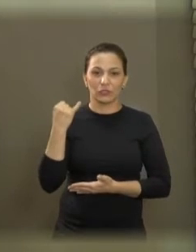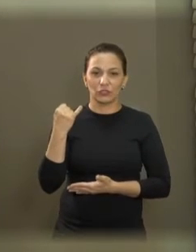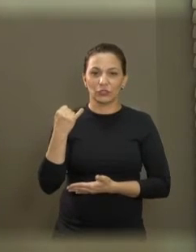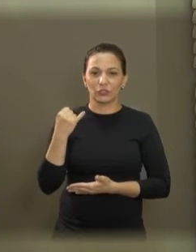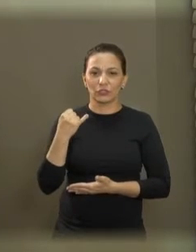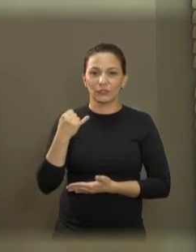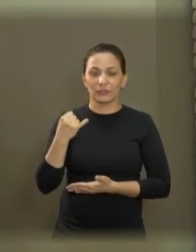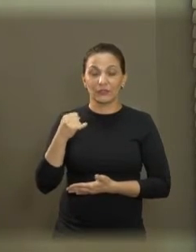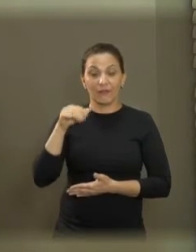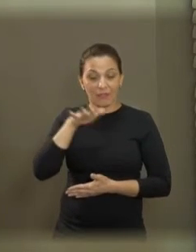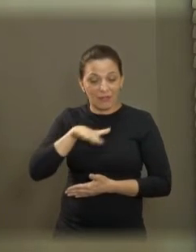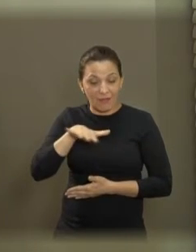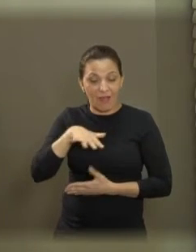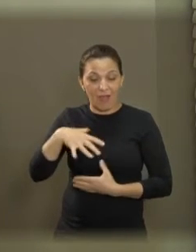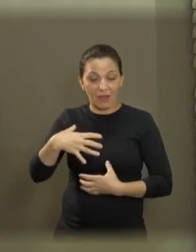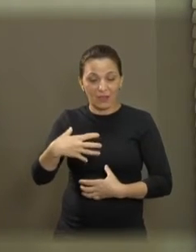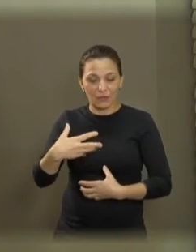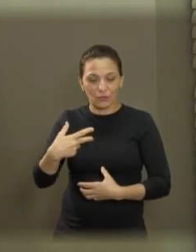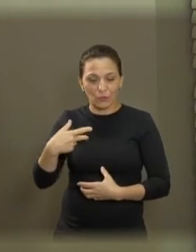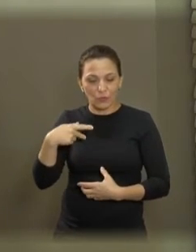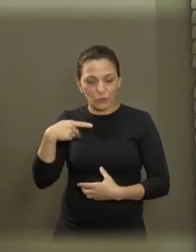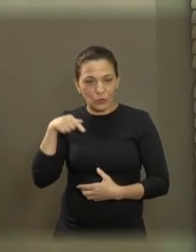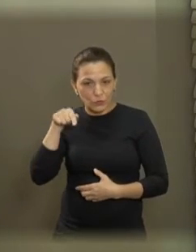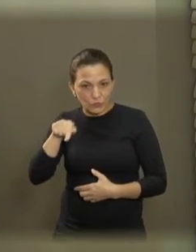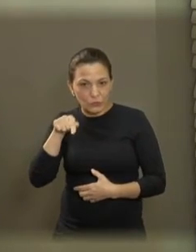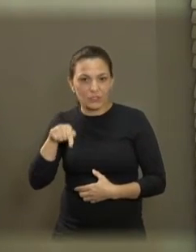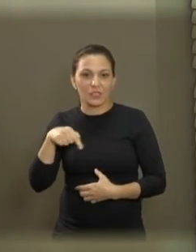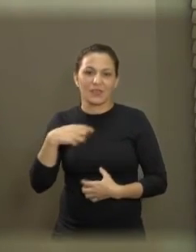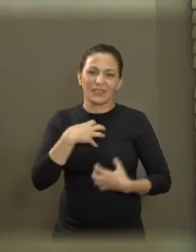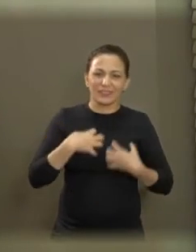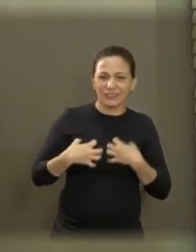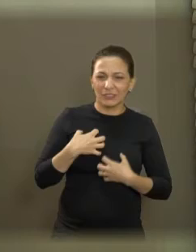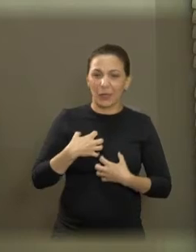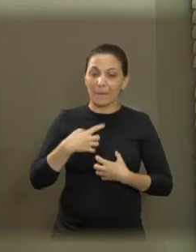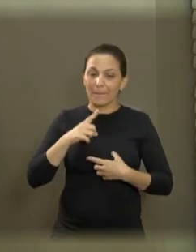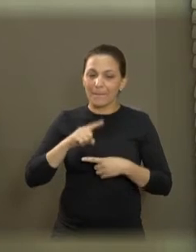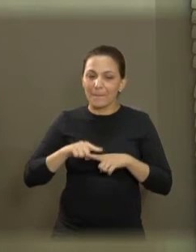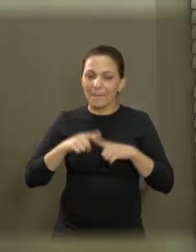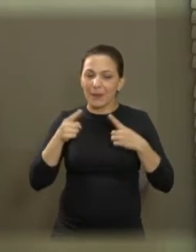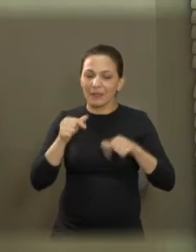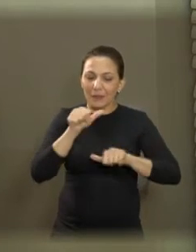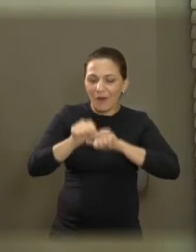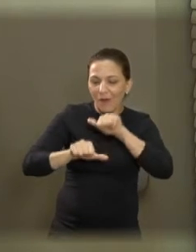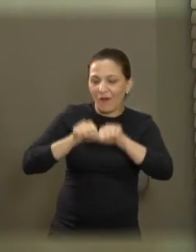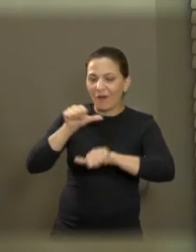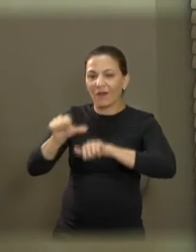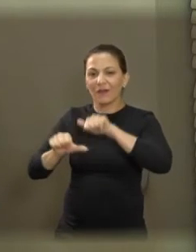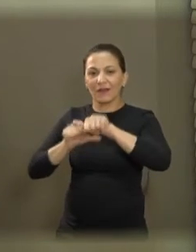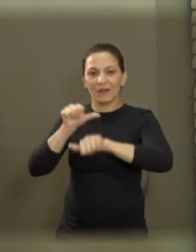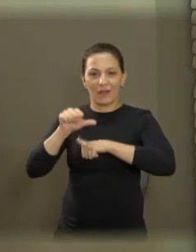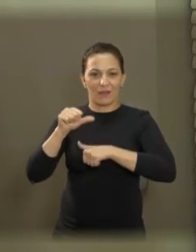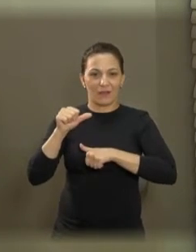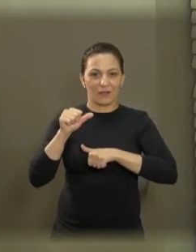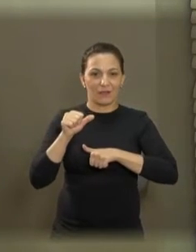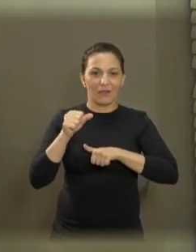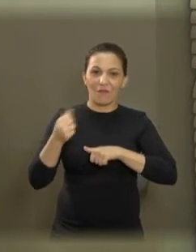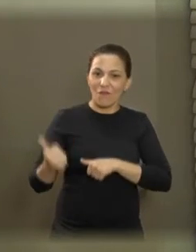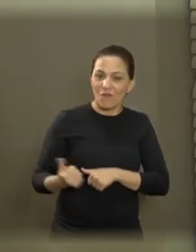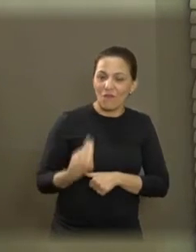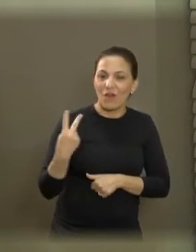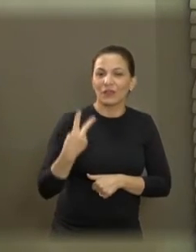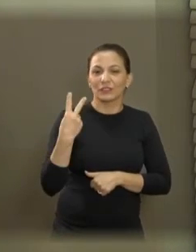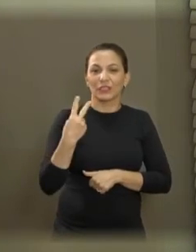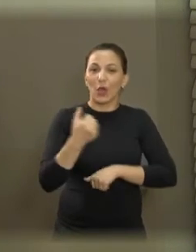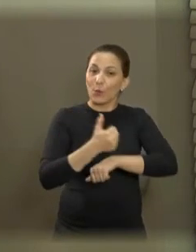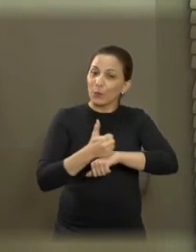sua inquietude levar você a realizar todas essas ações para valorizar a profissão e